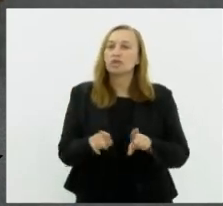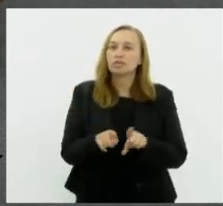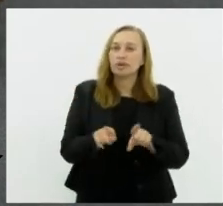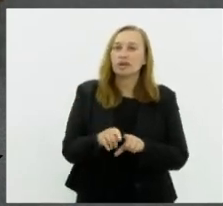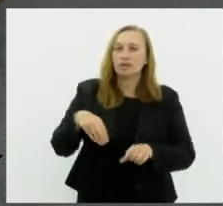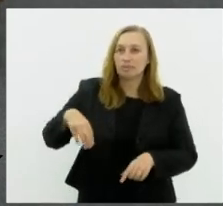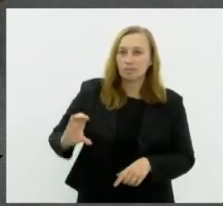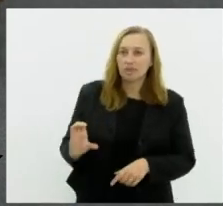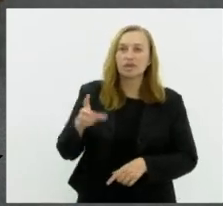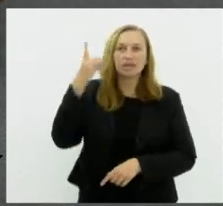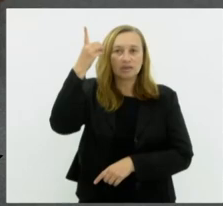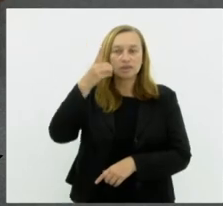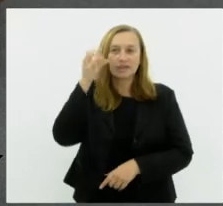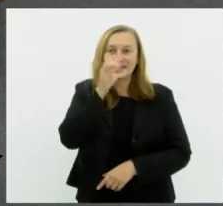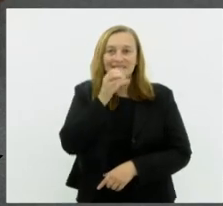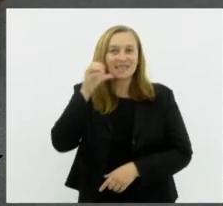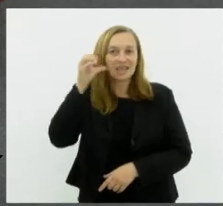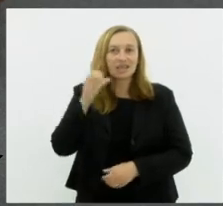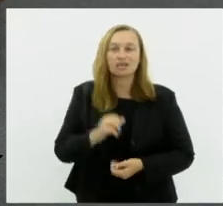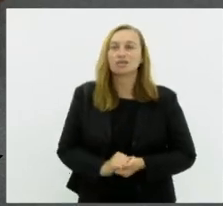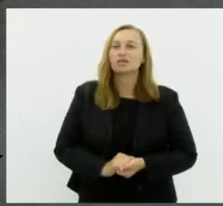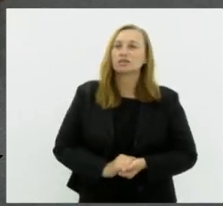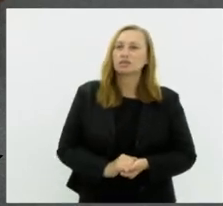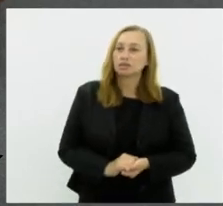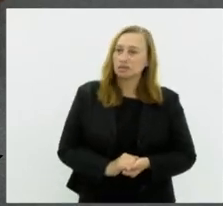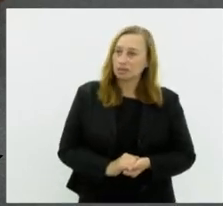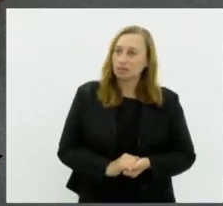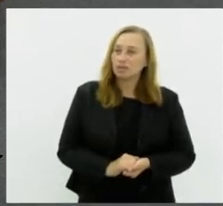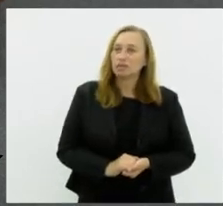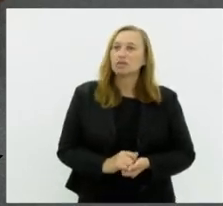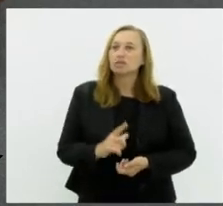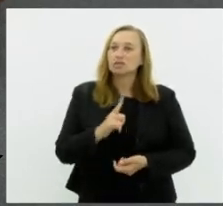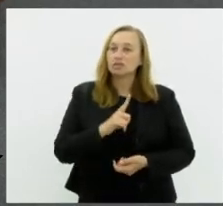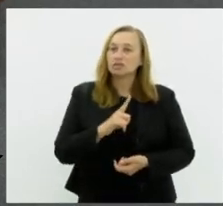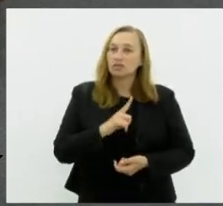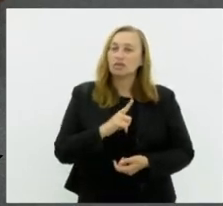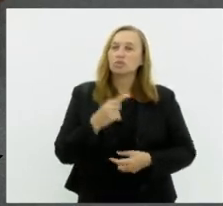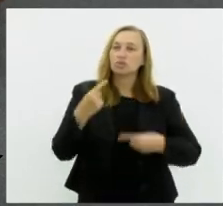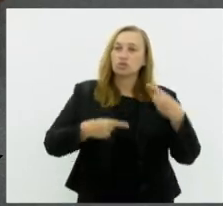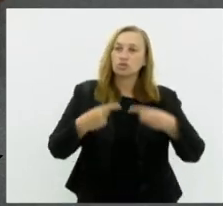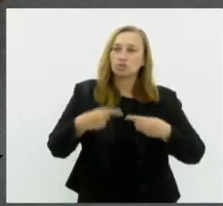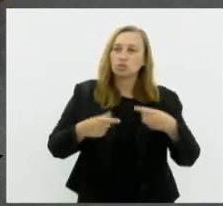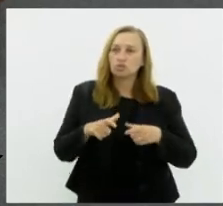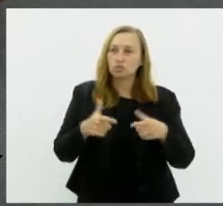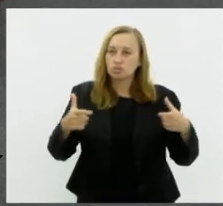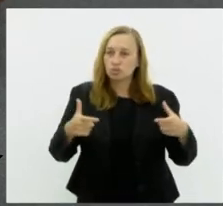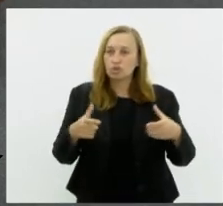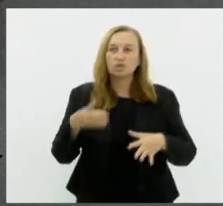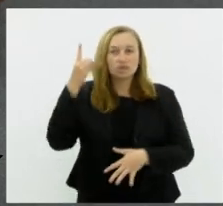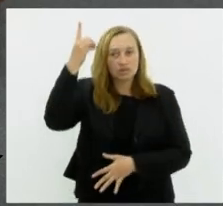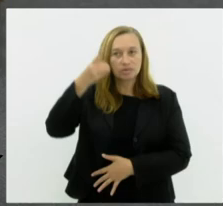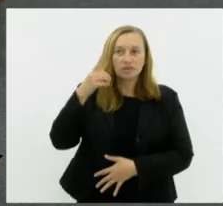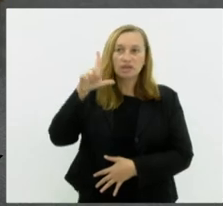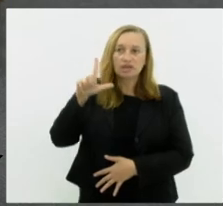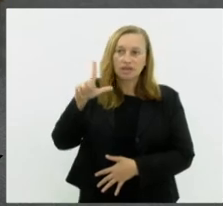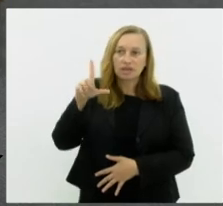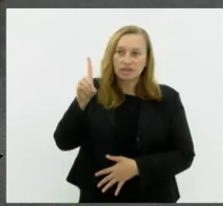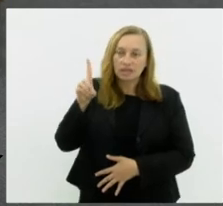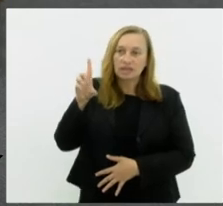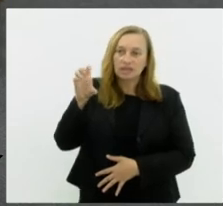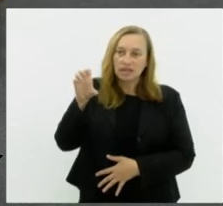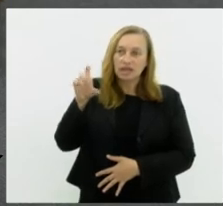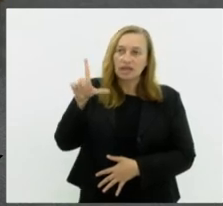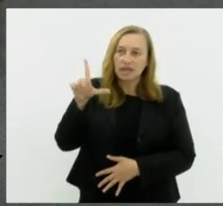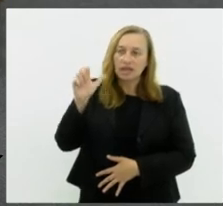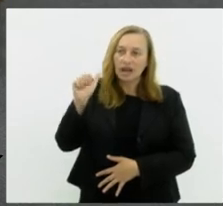a deputada Célia Jordão, e tivemos uma grande discussão e, sobretudo, ao deputado Delaroli, que era o relator original